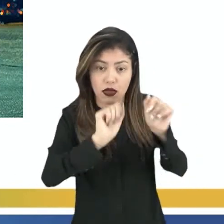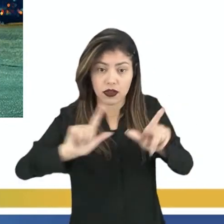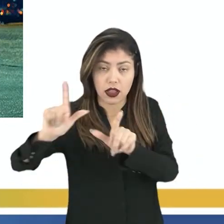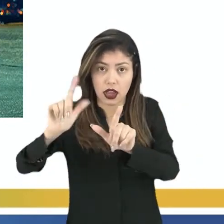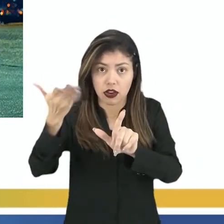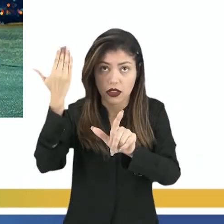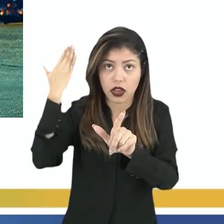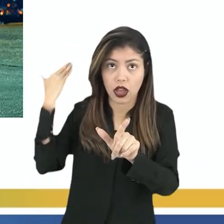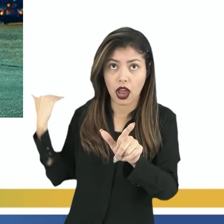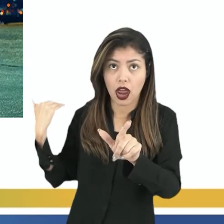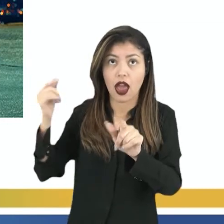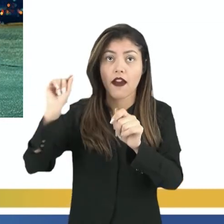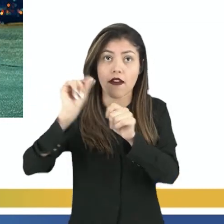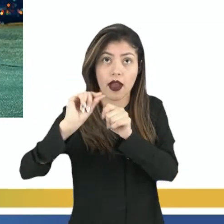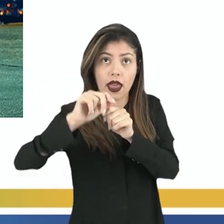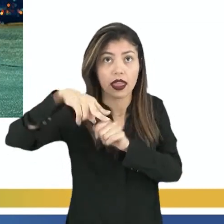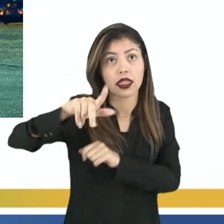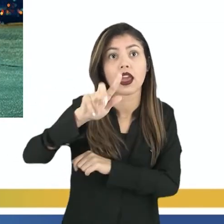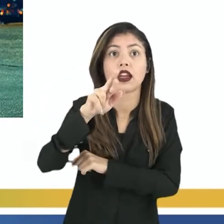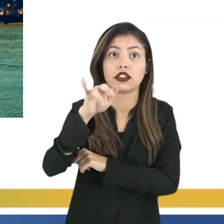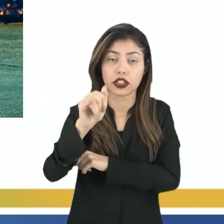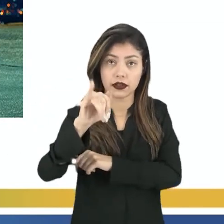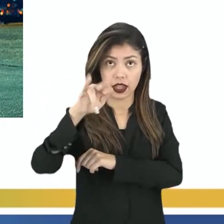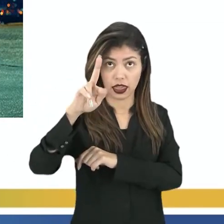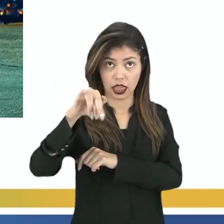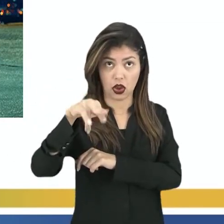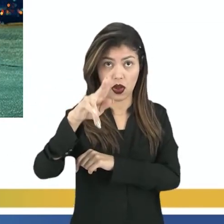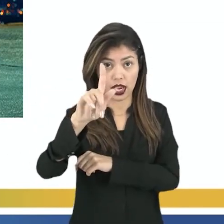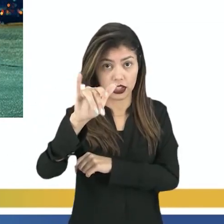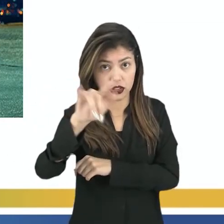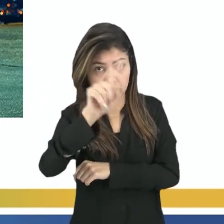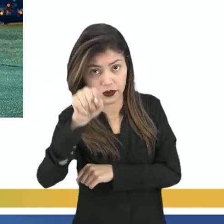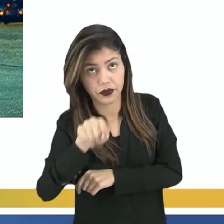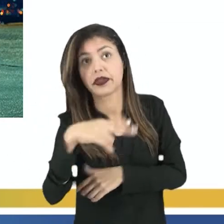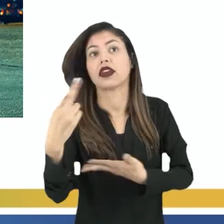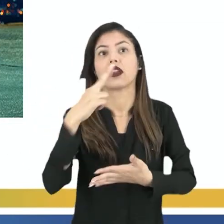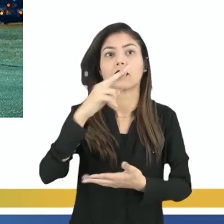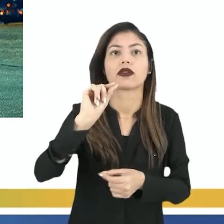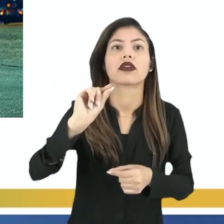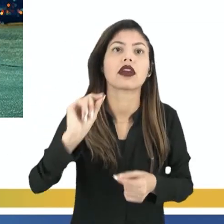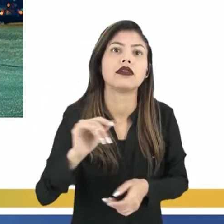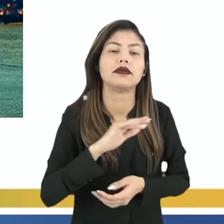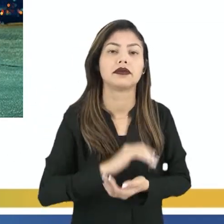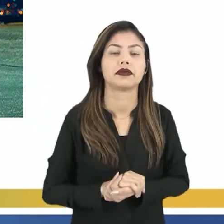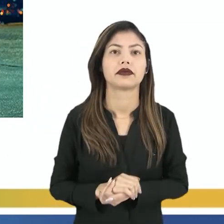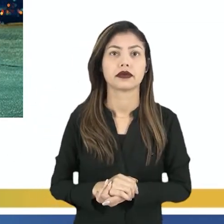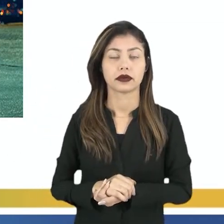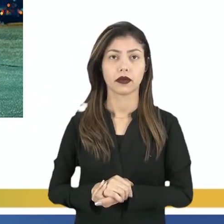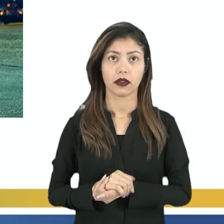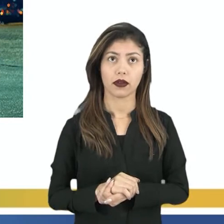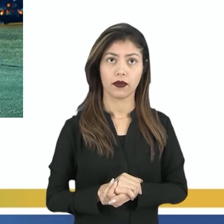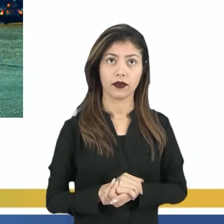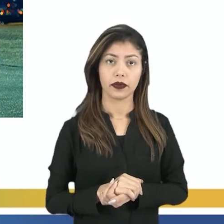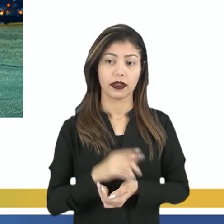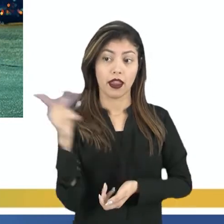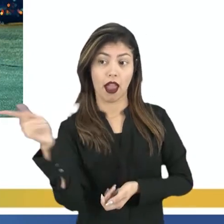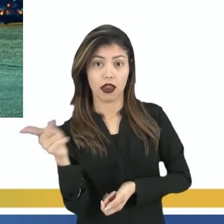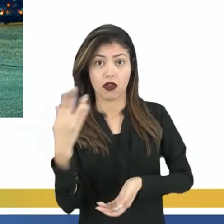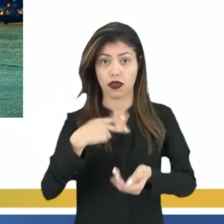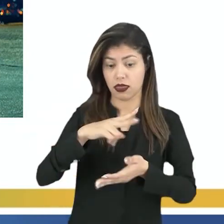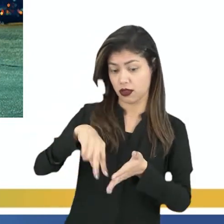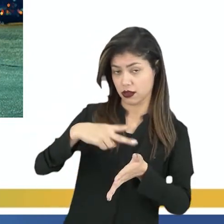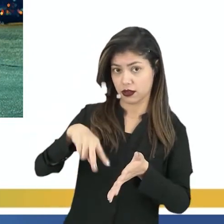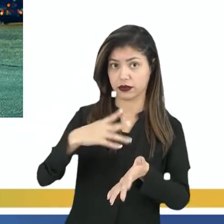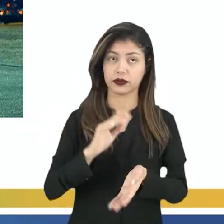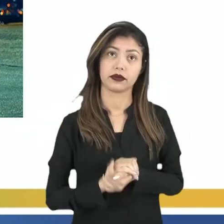anterior para as formas negativas e interrogativas. Então, a frase resposta era they are dancing. Eles estão